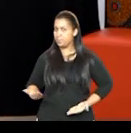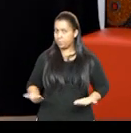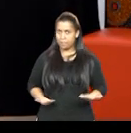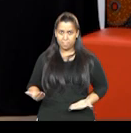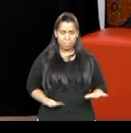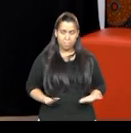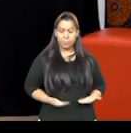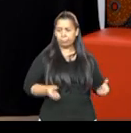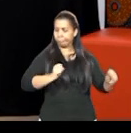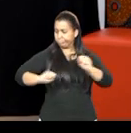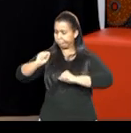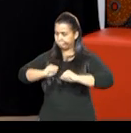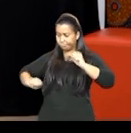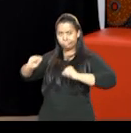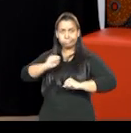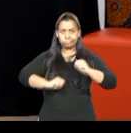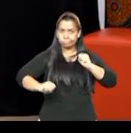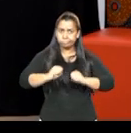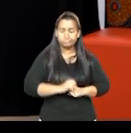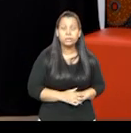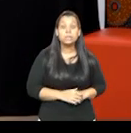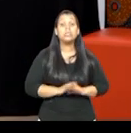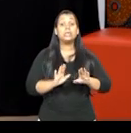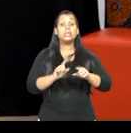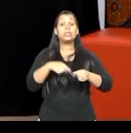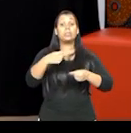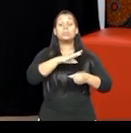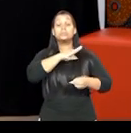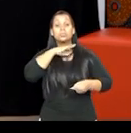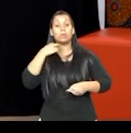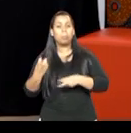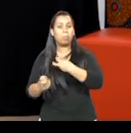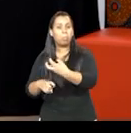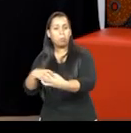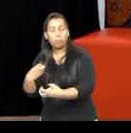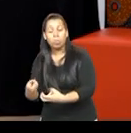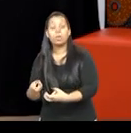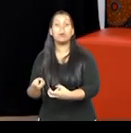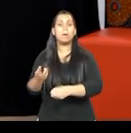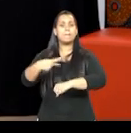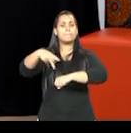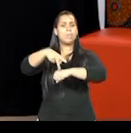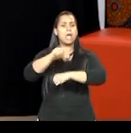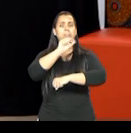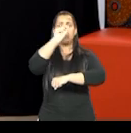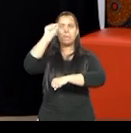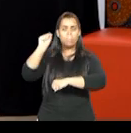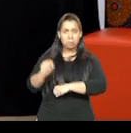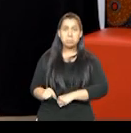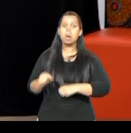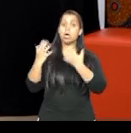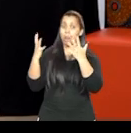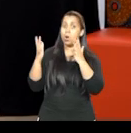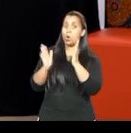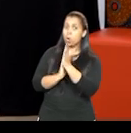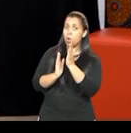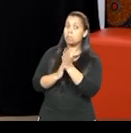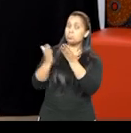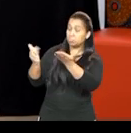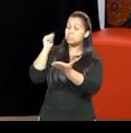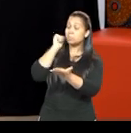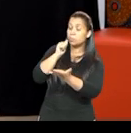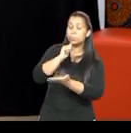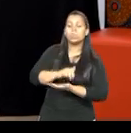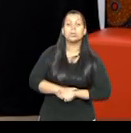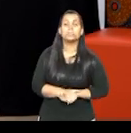bem, pois após a sua morte, em vários museus da Itália, França e Alemanha, homenagearam essa pintora.